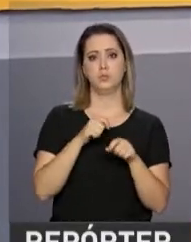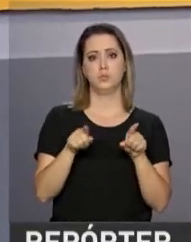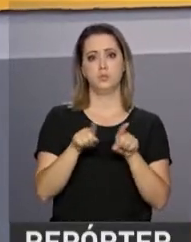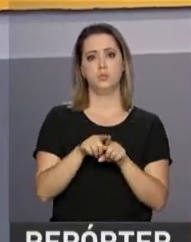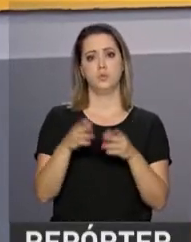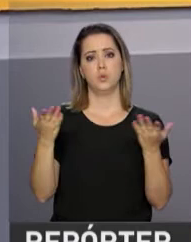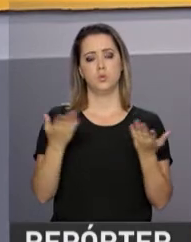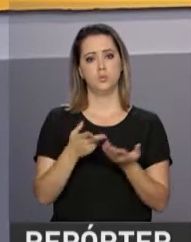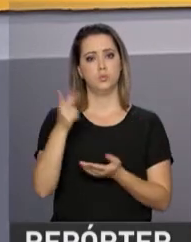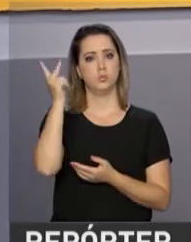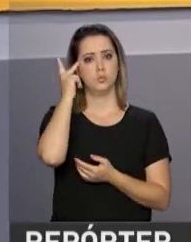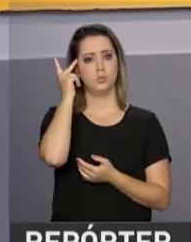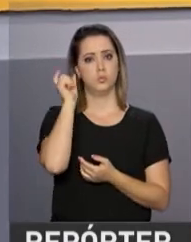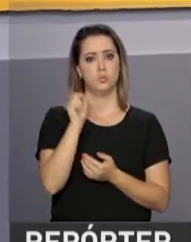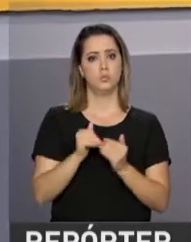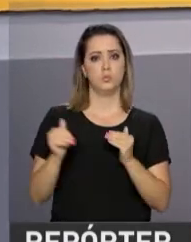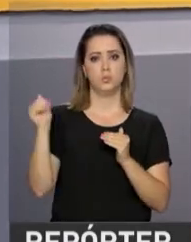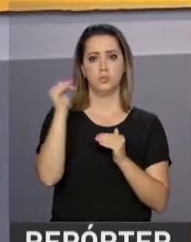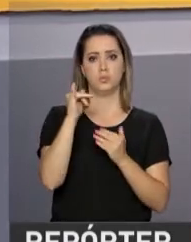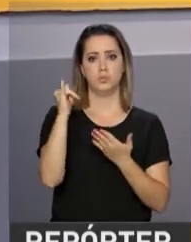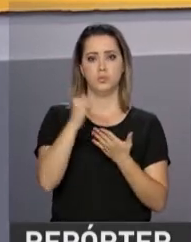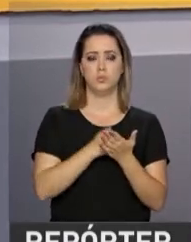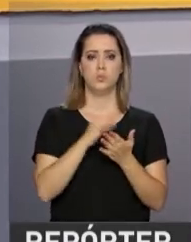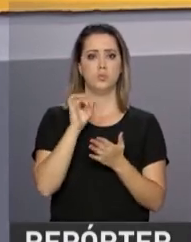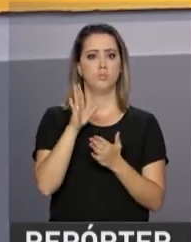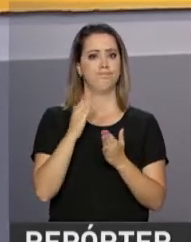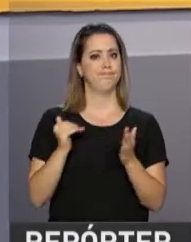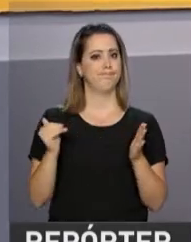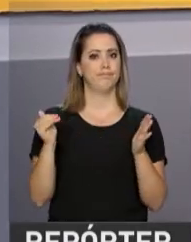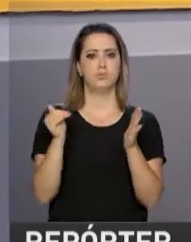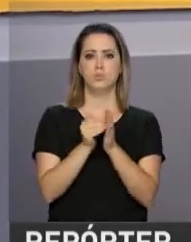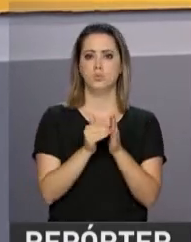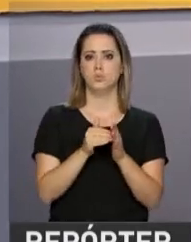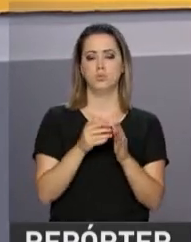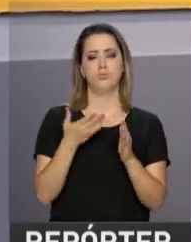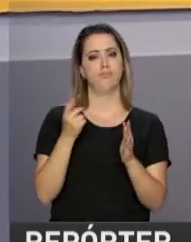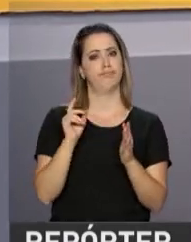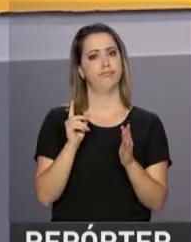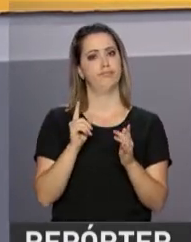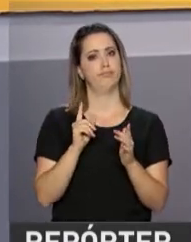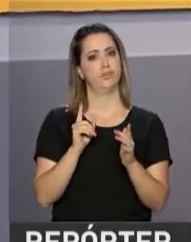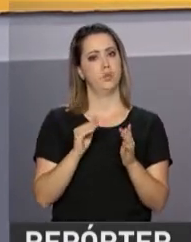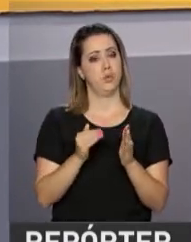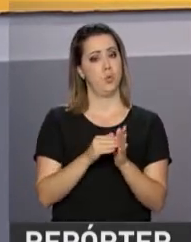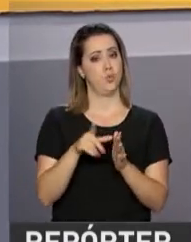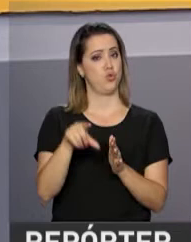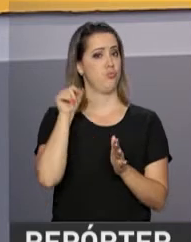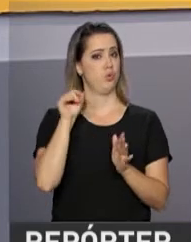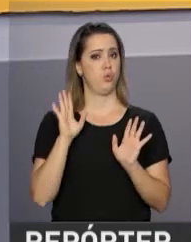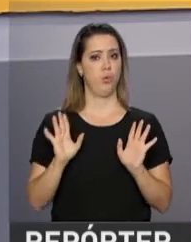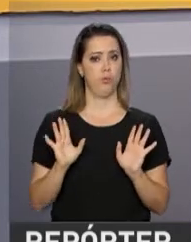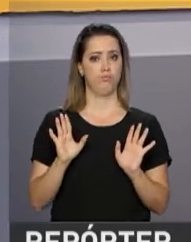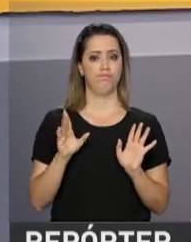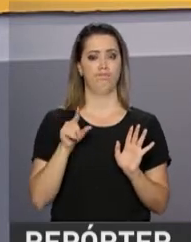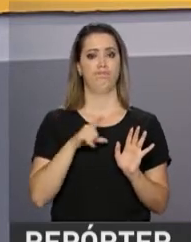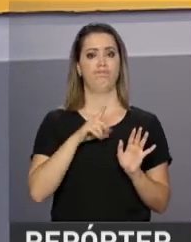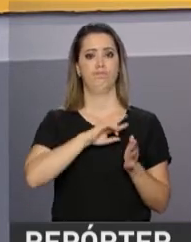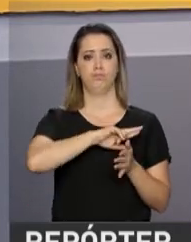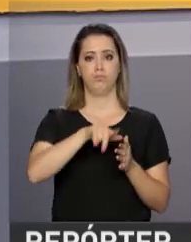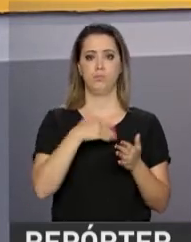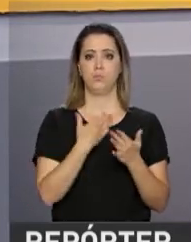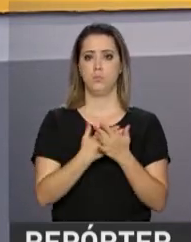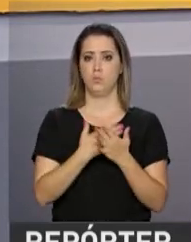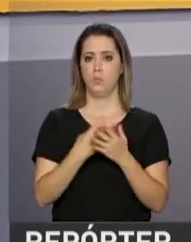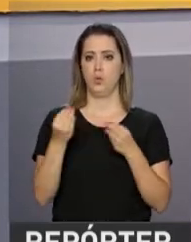disse hoje em são paulo que aumento de imposto é só em último caso segundo ele existem vários estudos